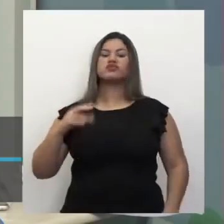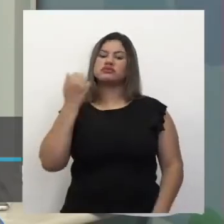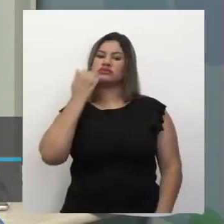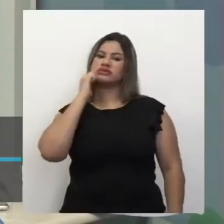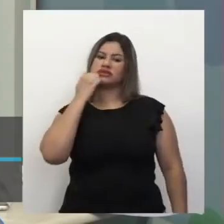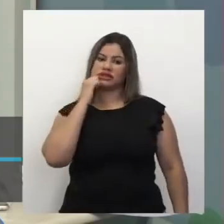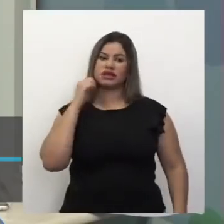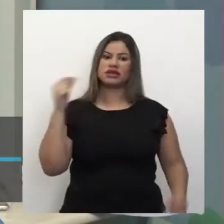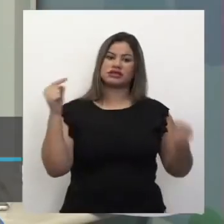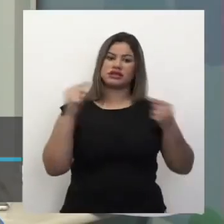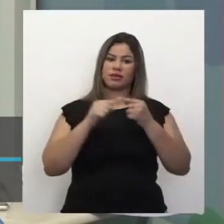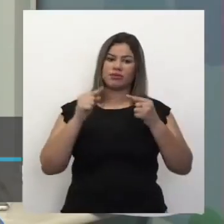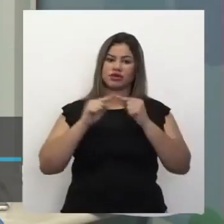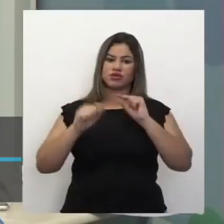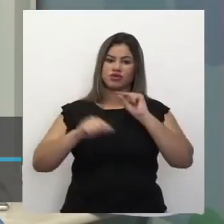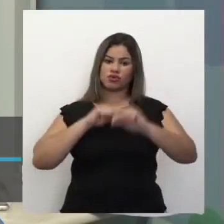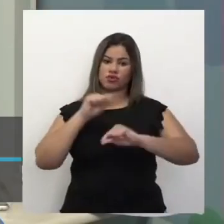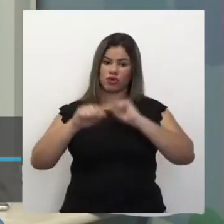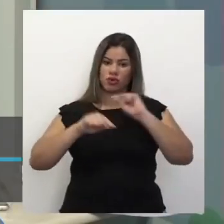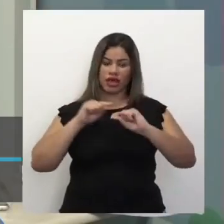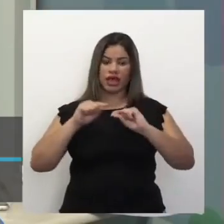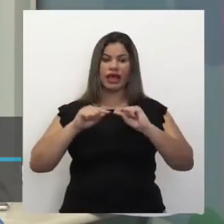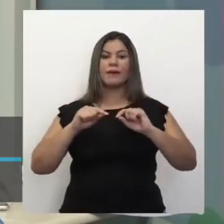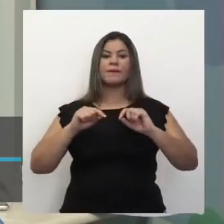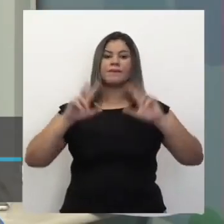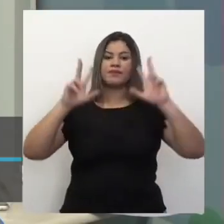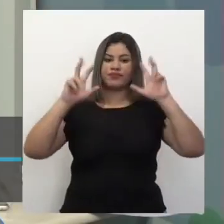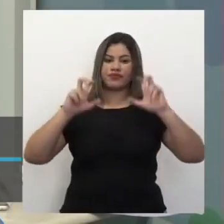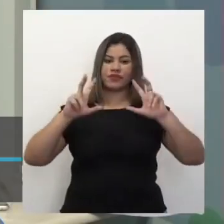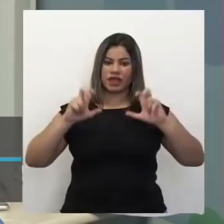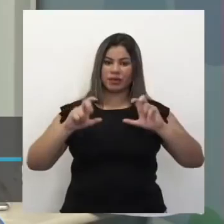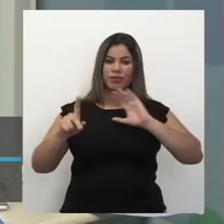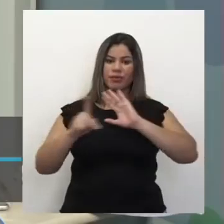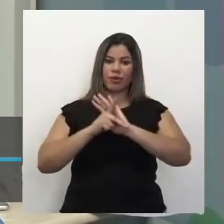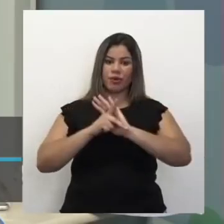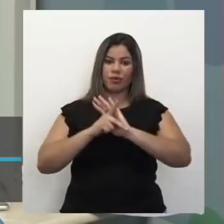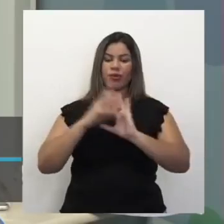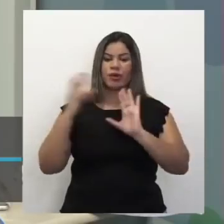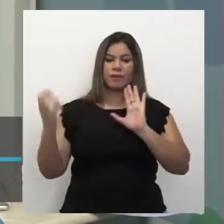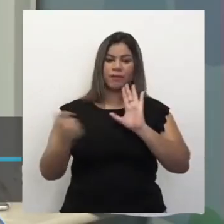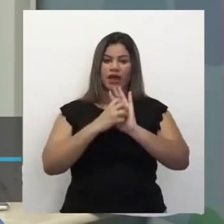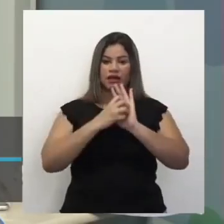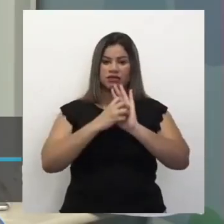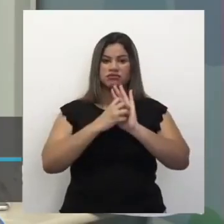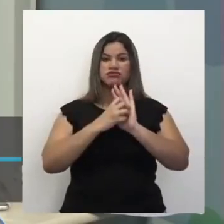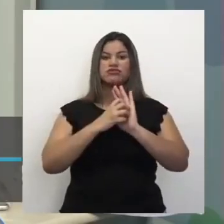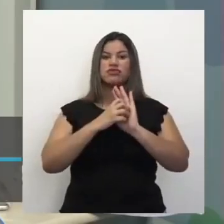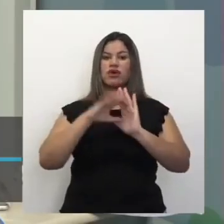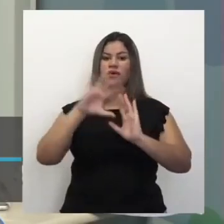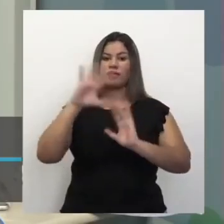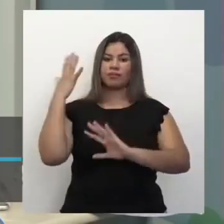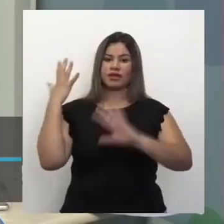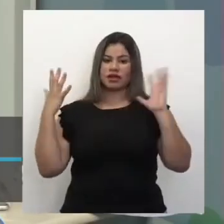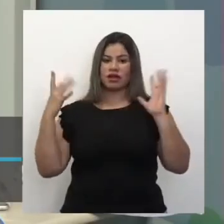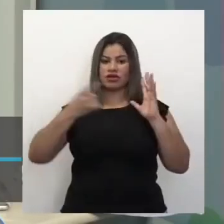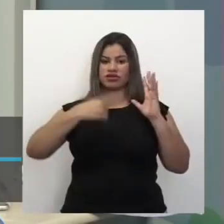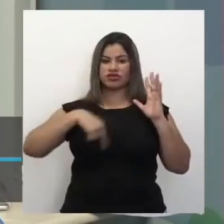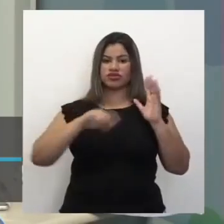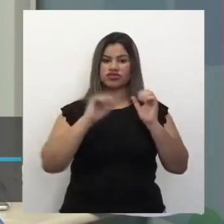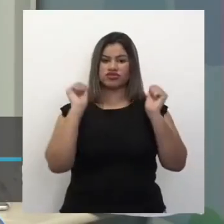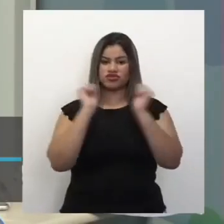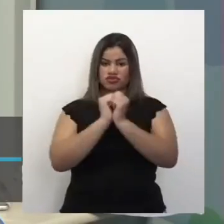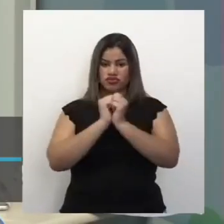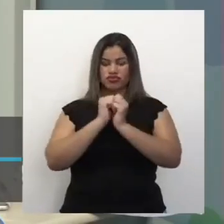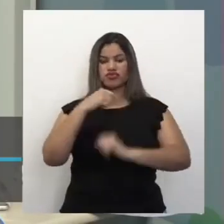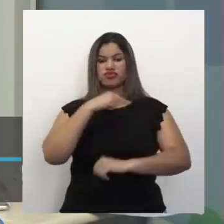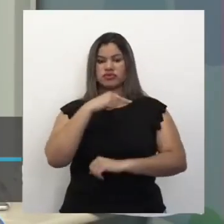ciências quando vocês abordam essa temática aí de impactos ambientais. Estamos aqui junto com os nossos queridos alunos 7º A e